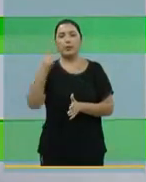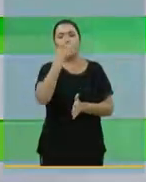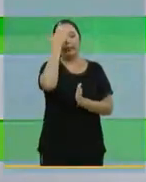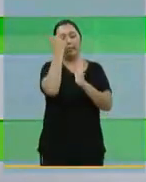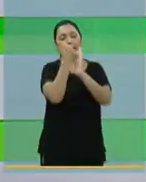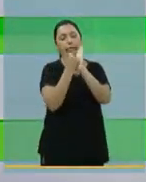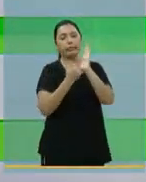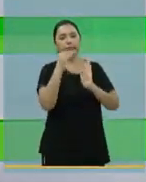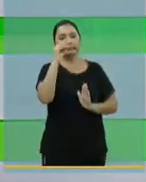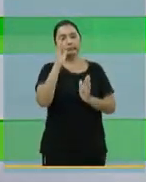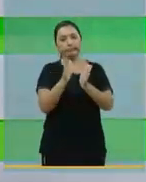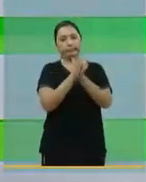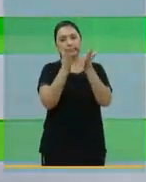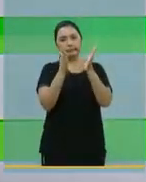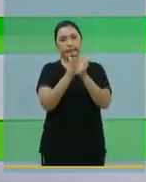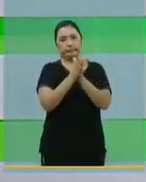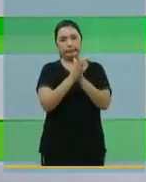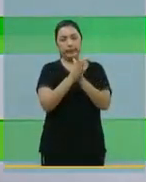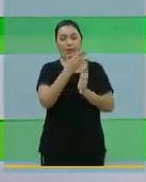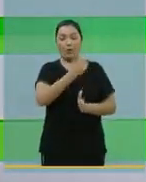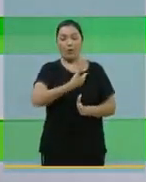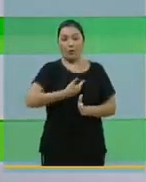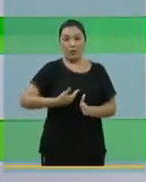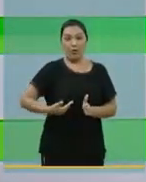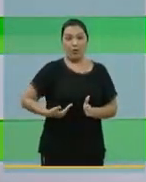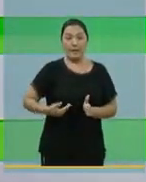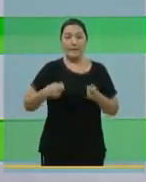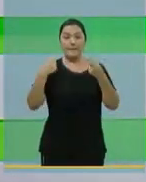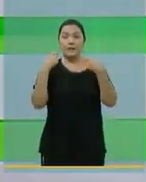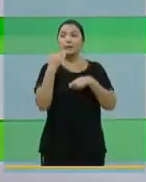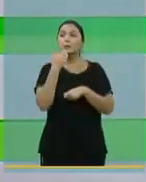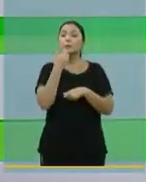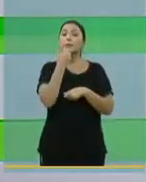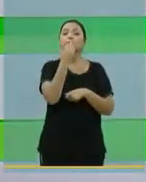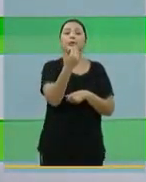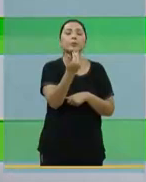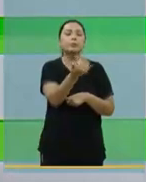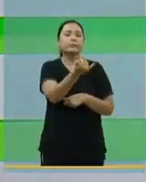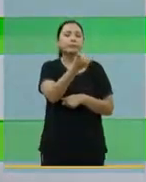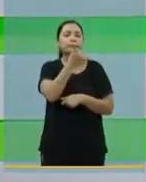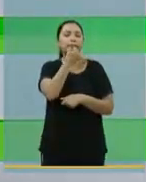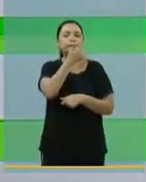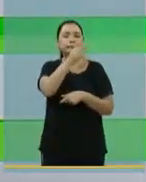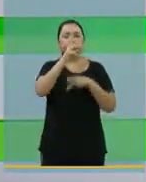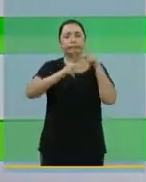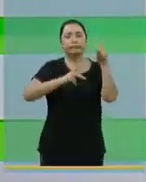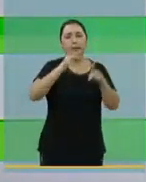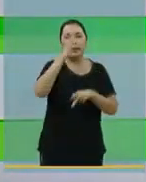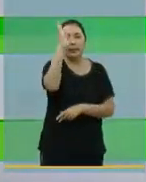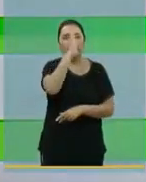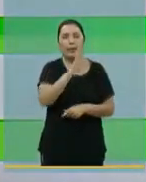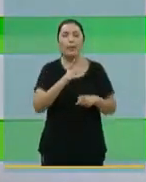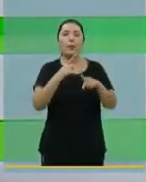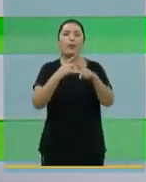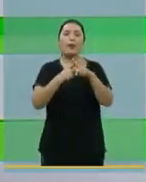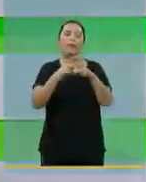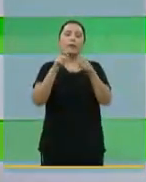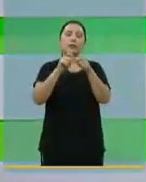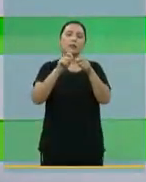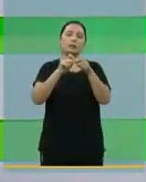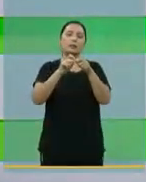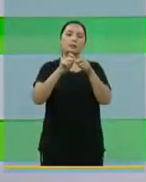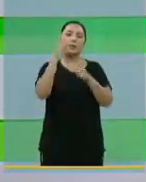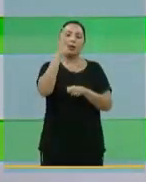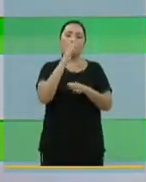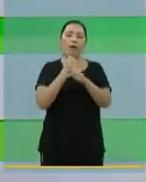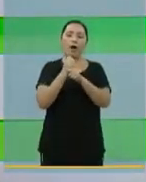da pobreza os nossos governantes deveriam pedir perdão ao povo brasileiro pelo que fizeram com esse país nos